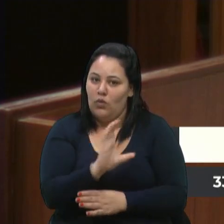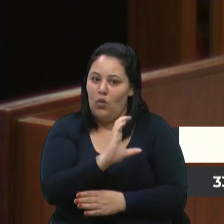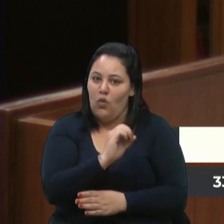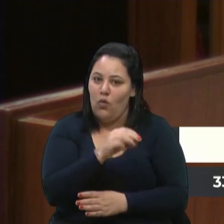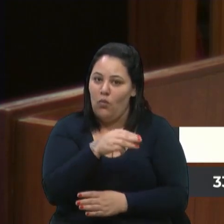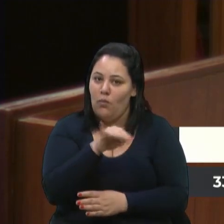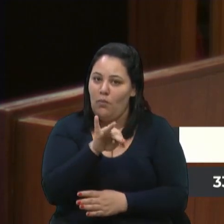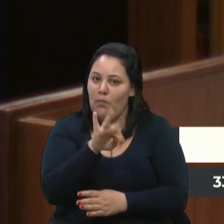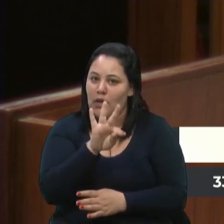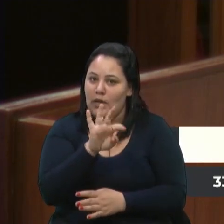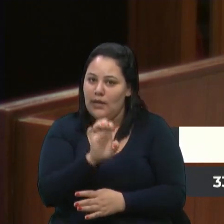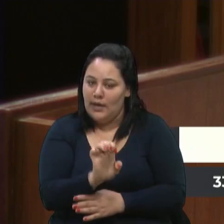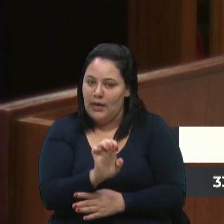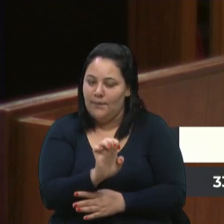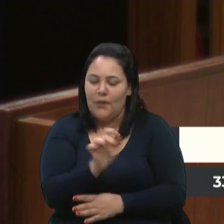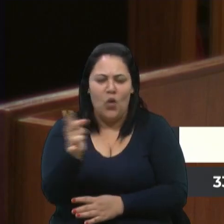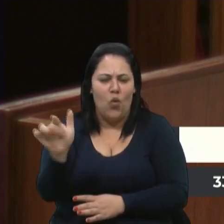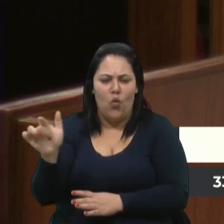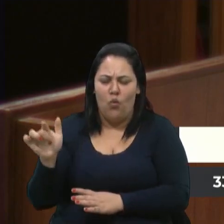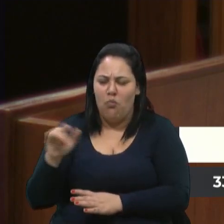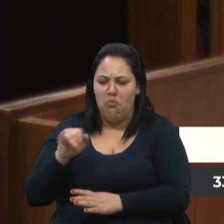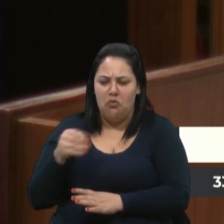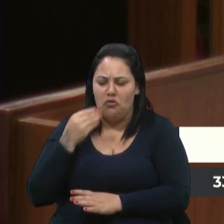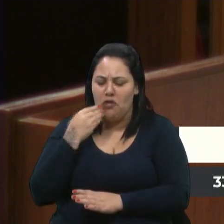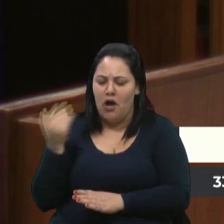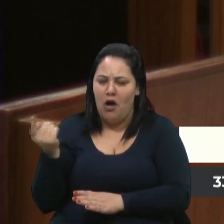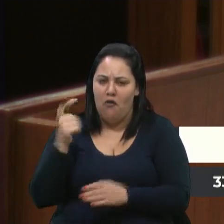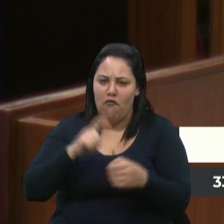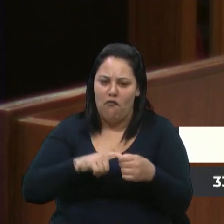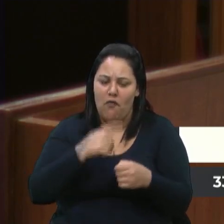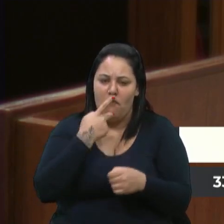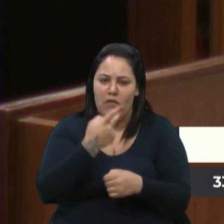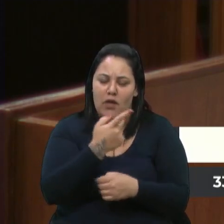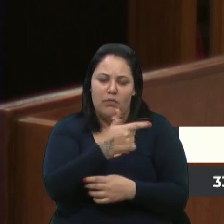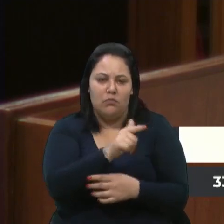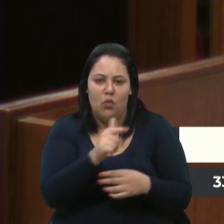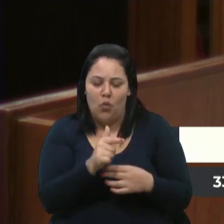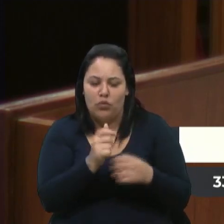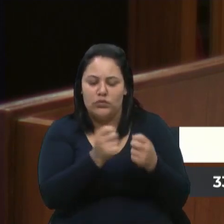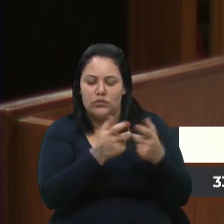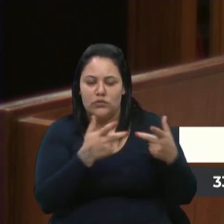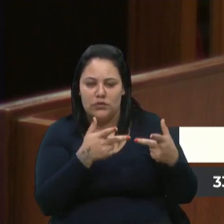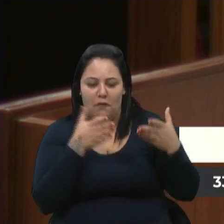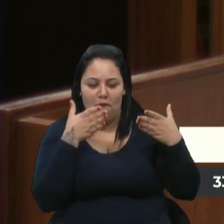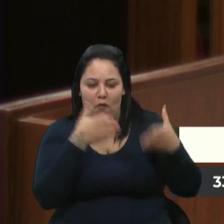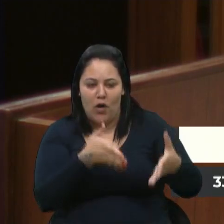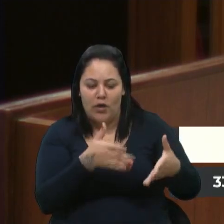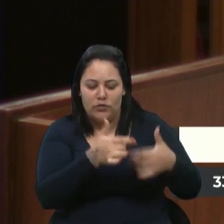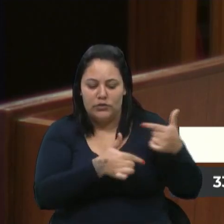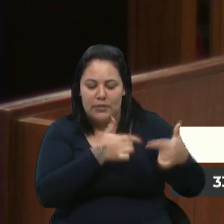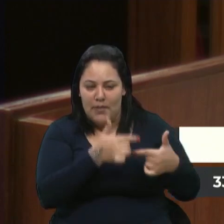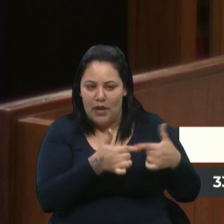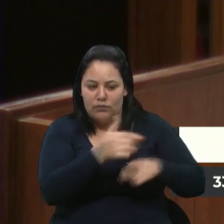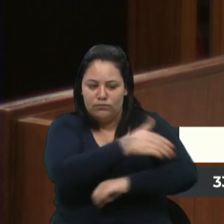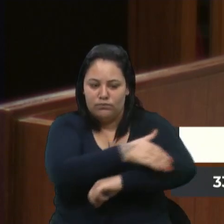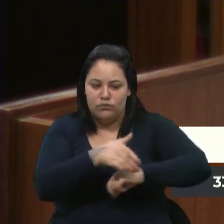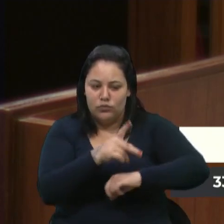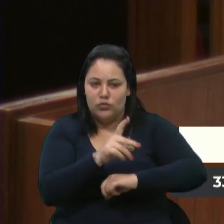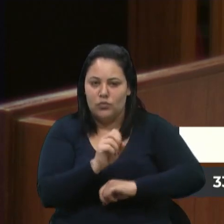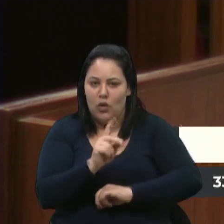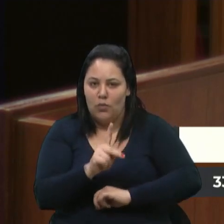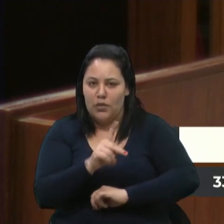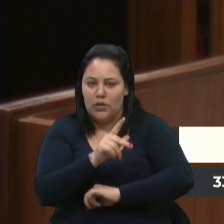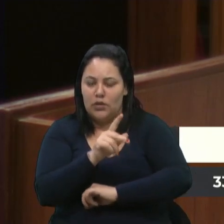em outras oportunidades, podemos falar especificamente do trabalho desenvolvido pelo Pop Rua. E no